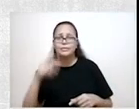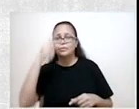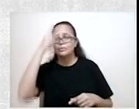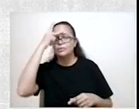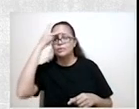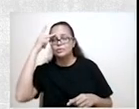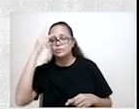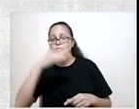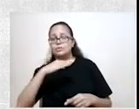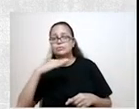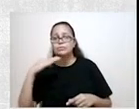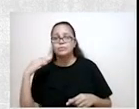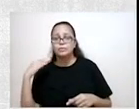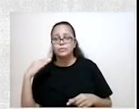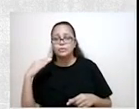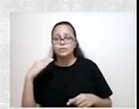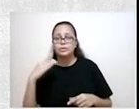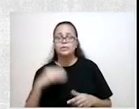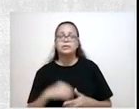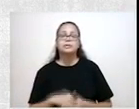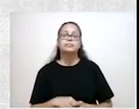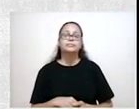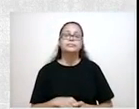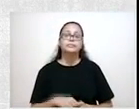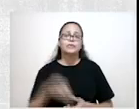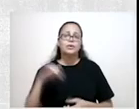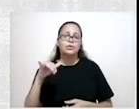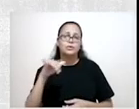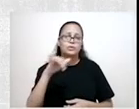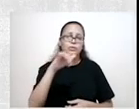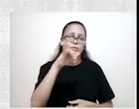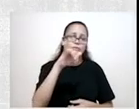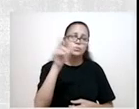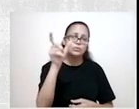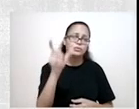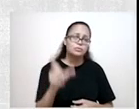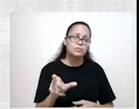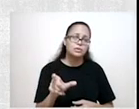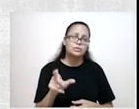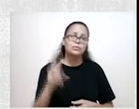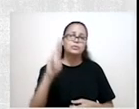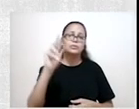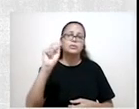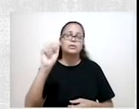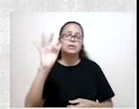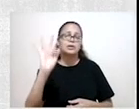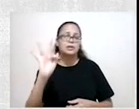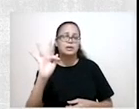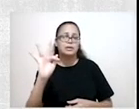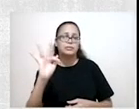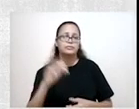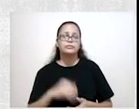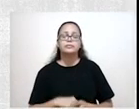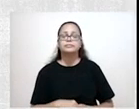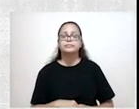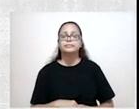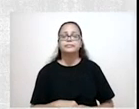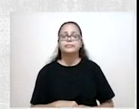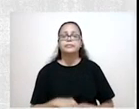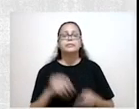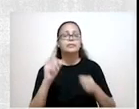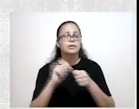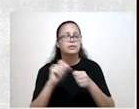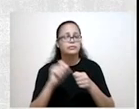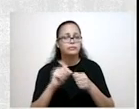A heróica resistência dos pilotos da RAF levou o então primeiro-ministro inglês Winston Churchill